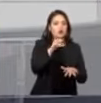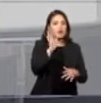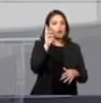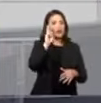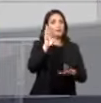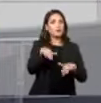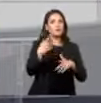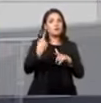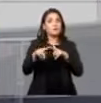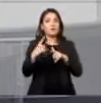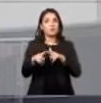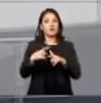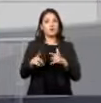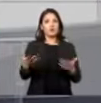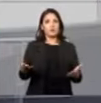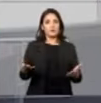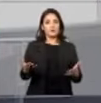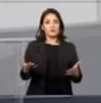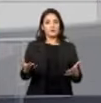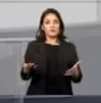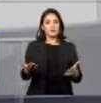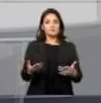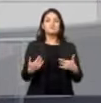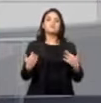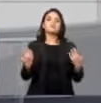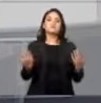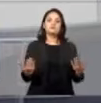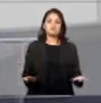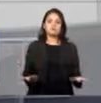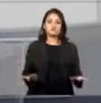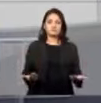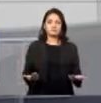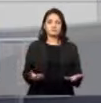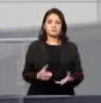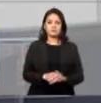Então, eu queria entrar